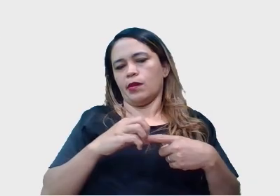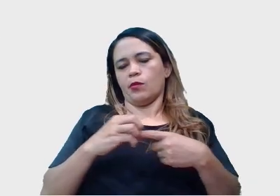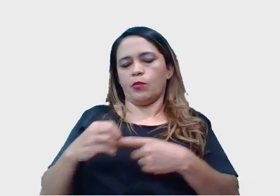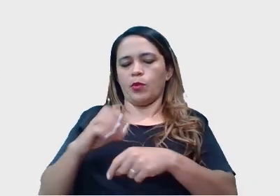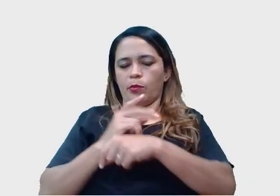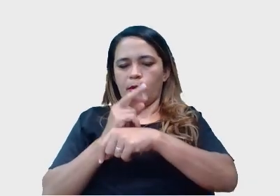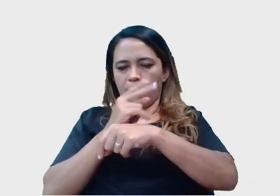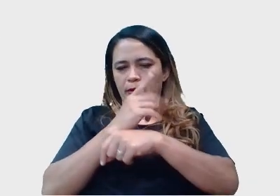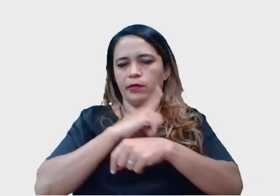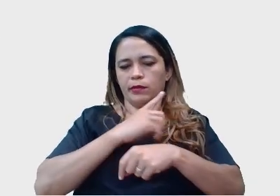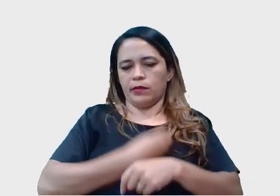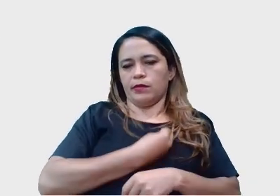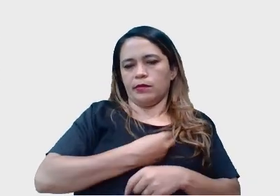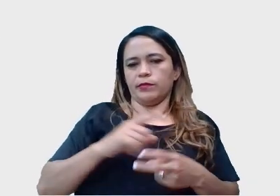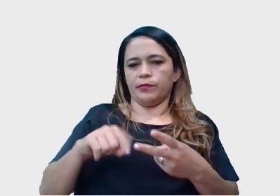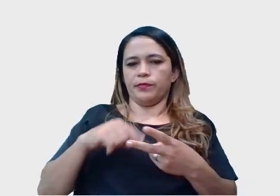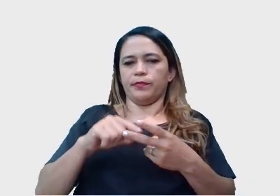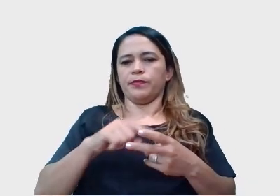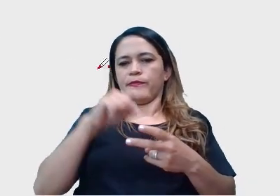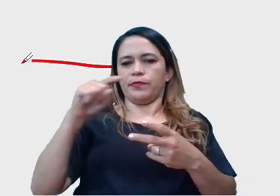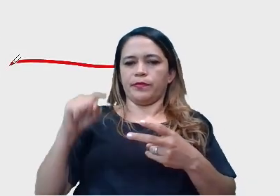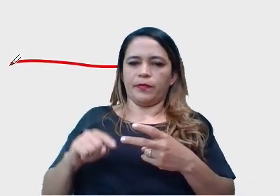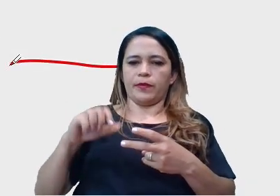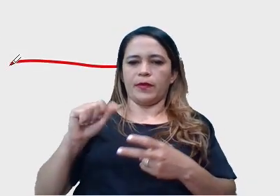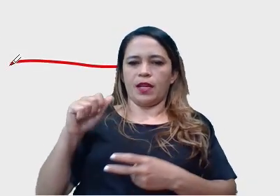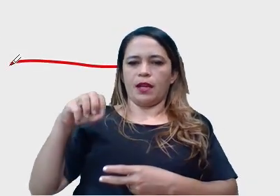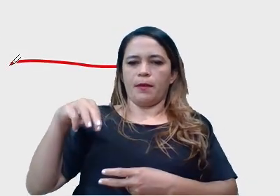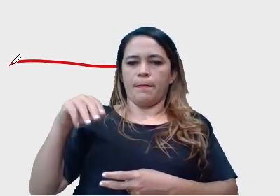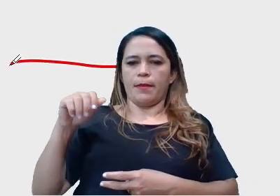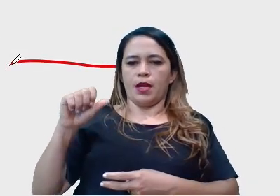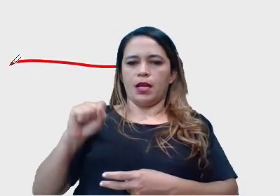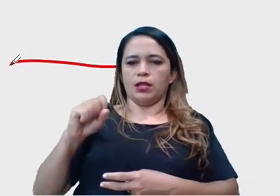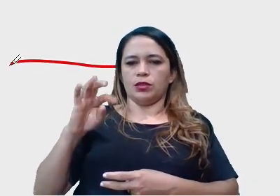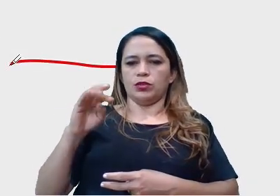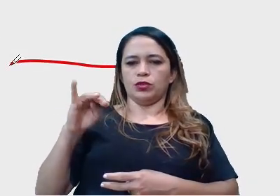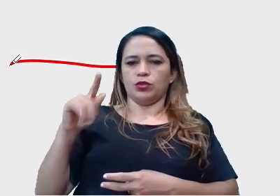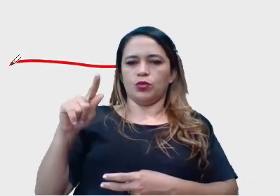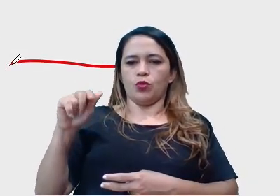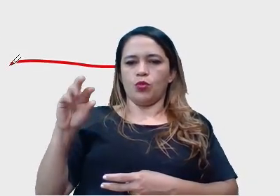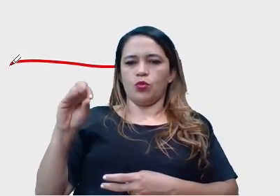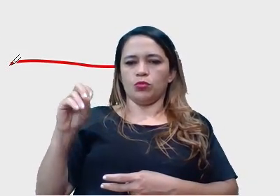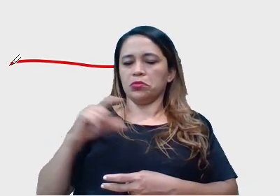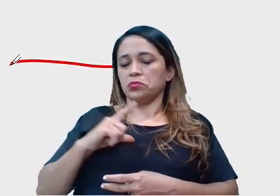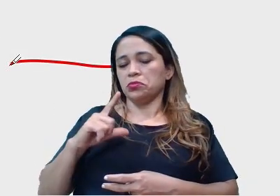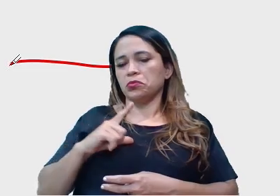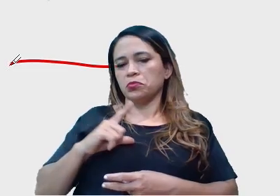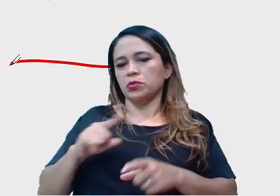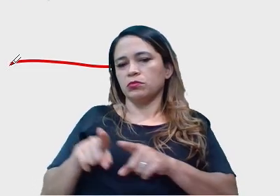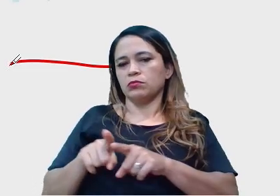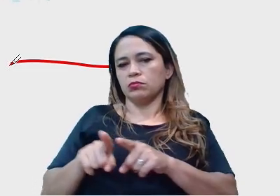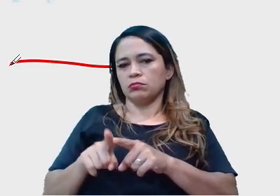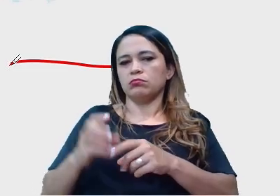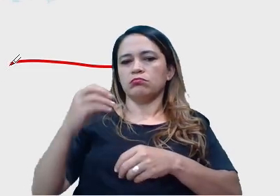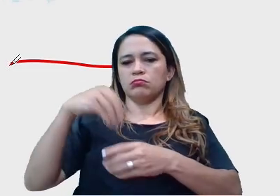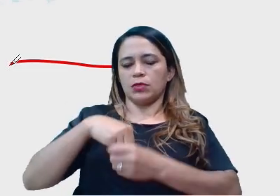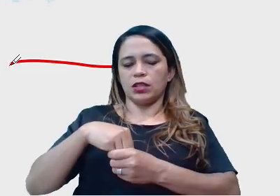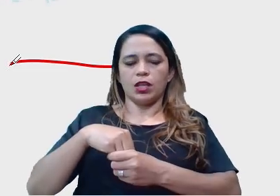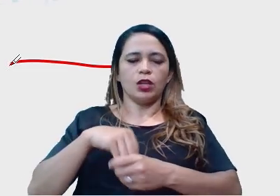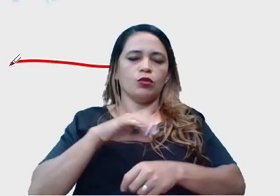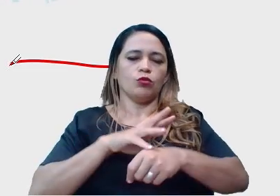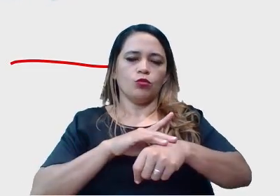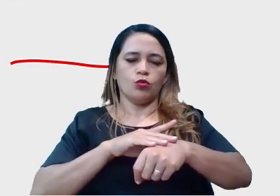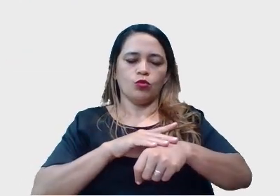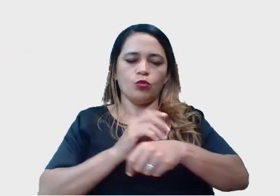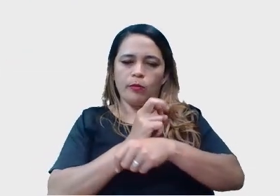essa outra forma aqui também é chamada de amastigota, que também não causa sintoma e é atribuída também ao barbeiro,